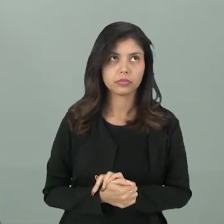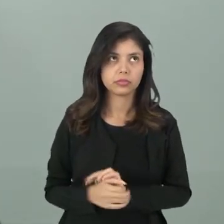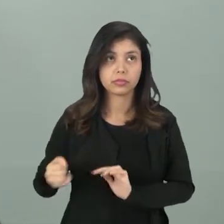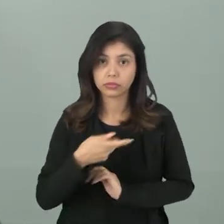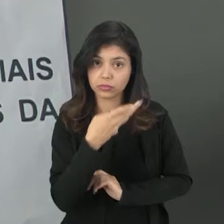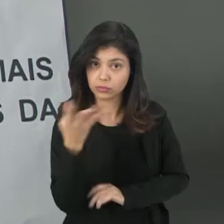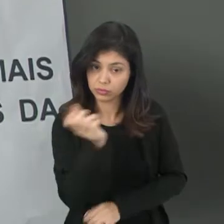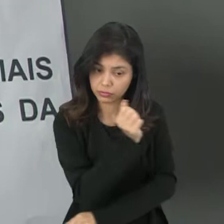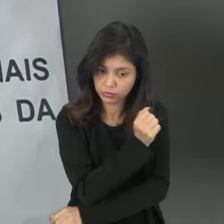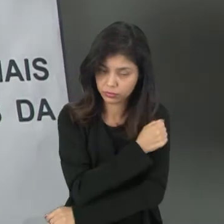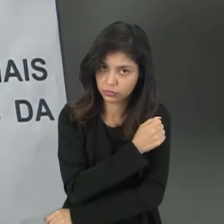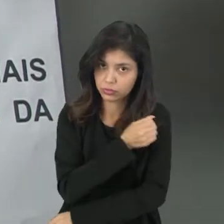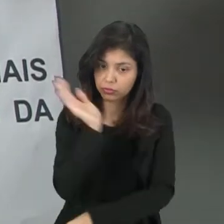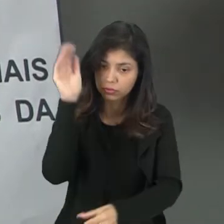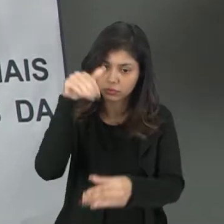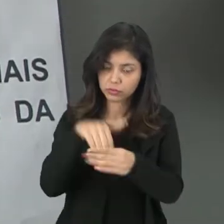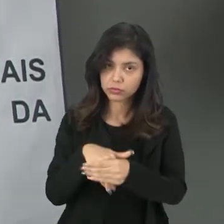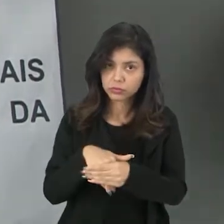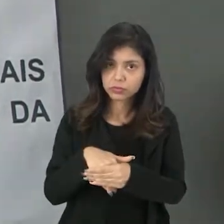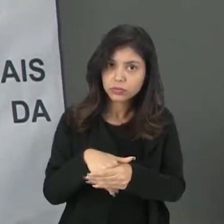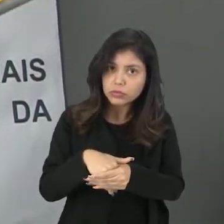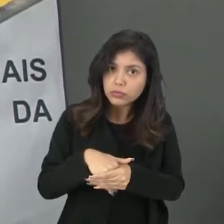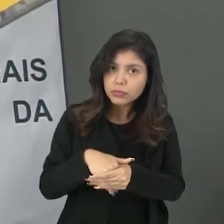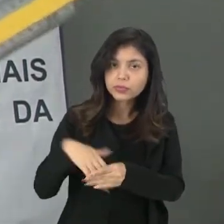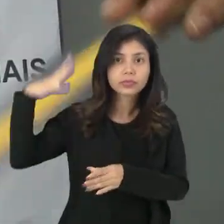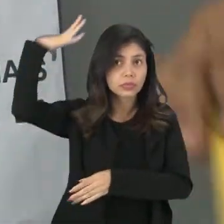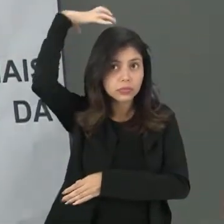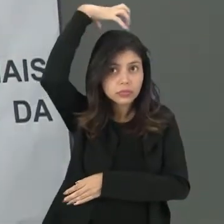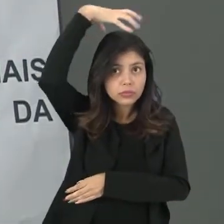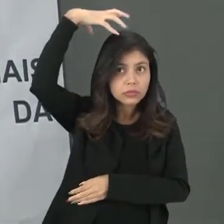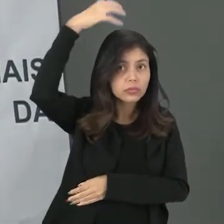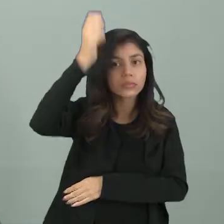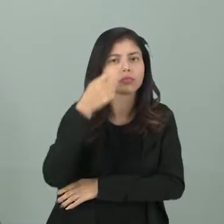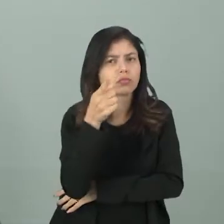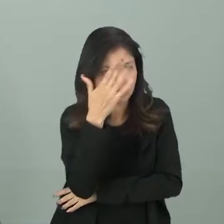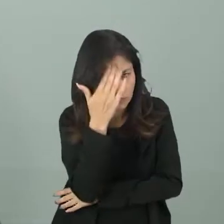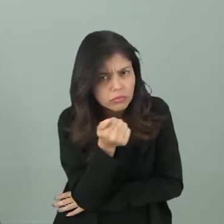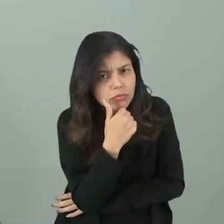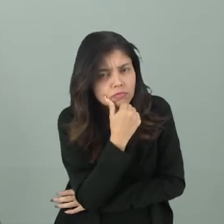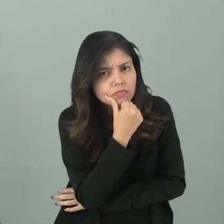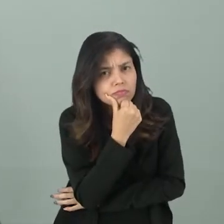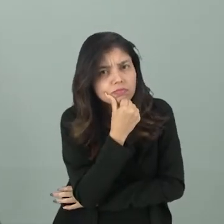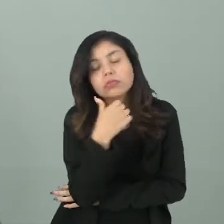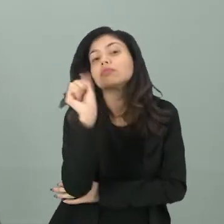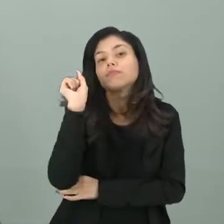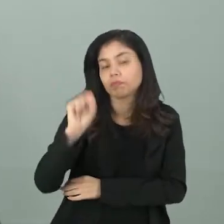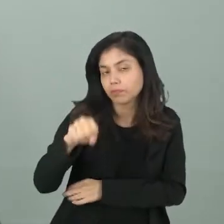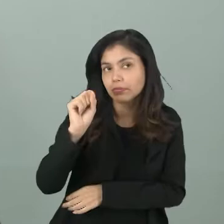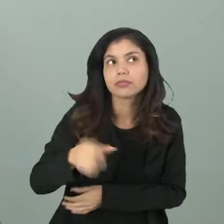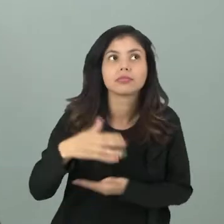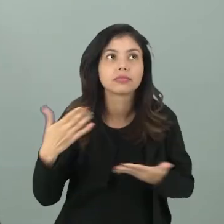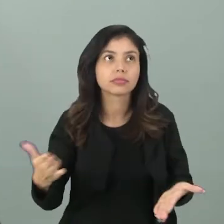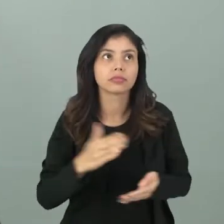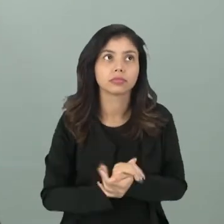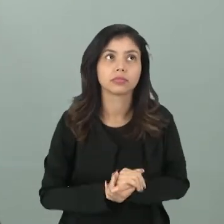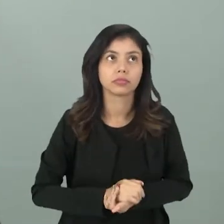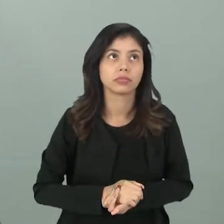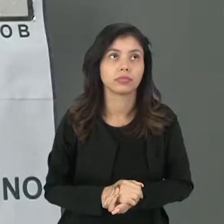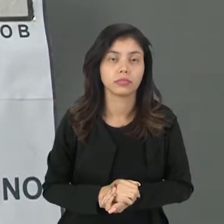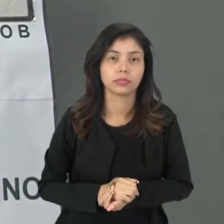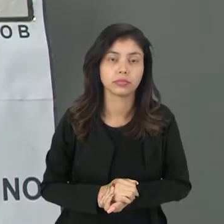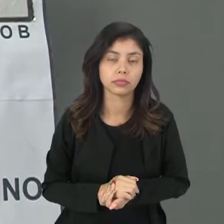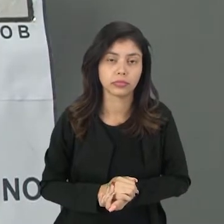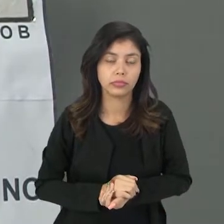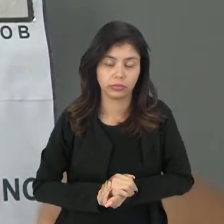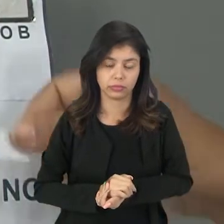Quantos alunos votaram no Cascão? E aí, vocês sabem? Sim, o Cascão